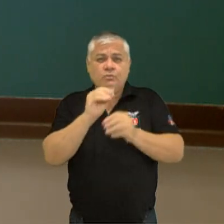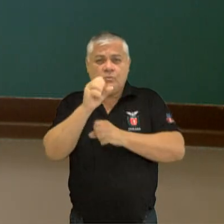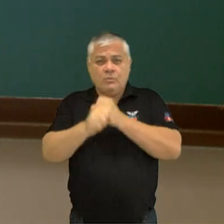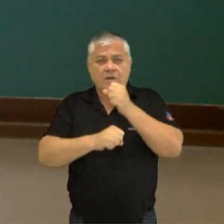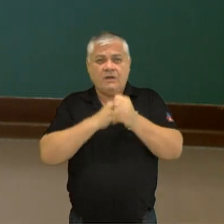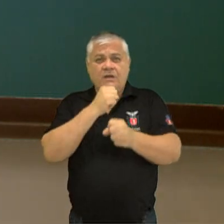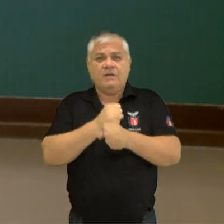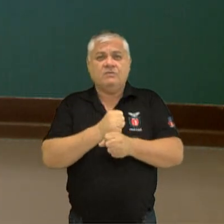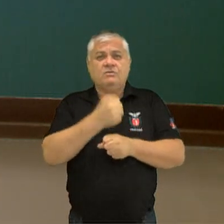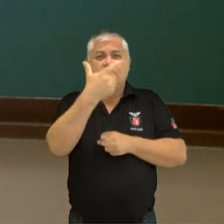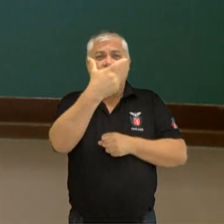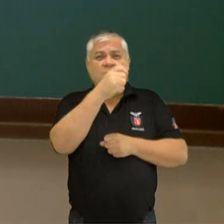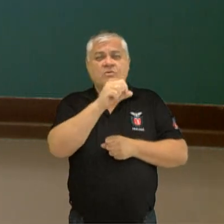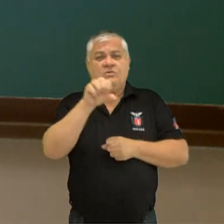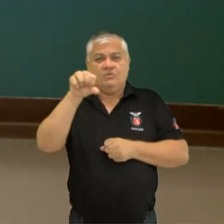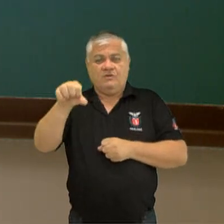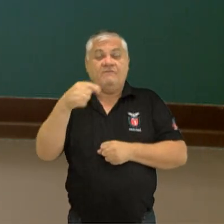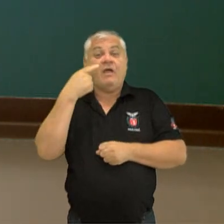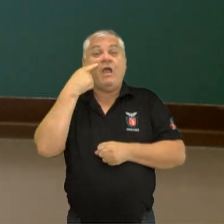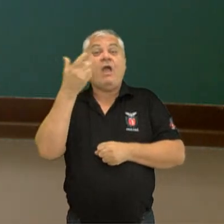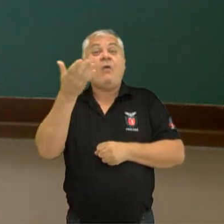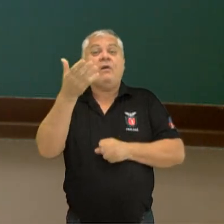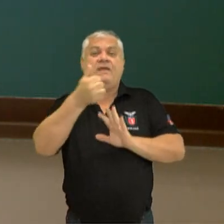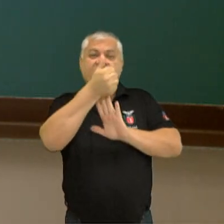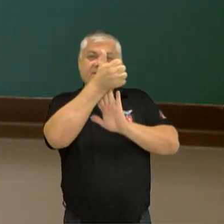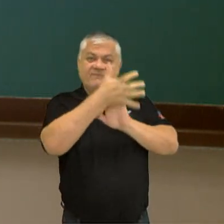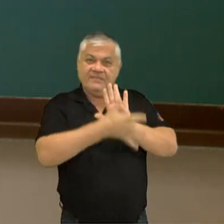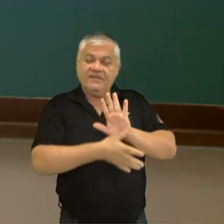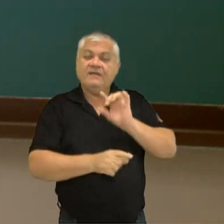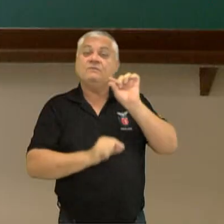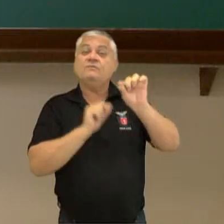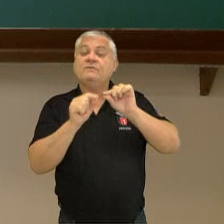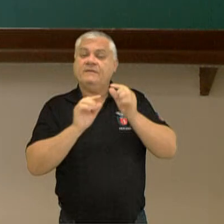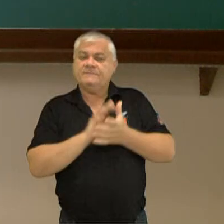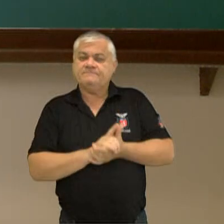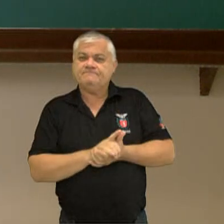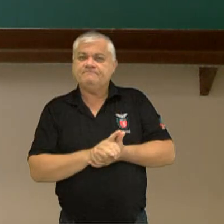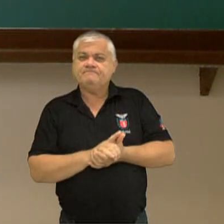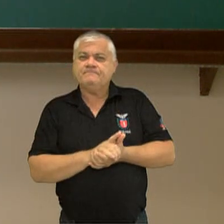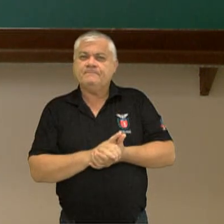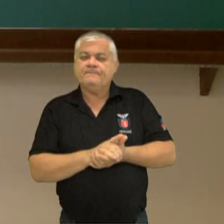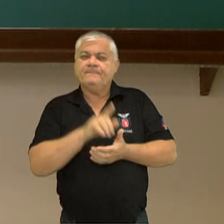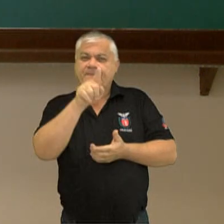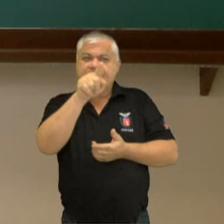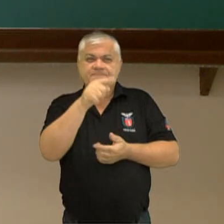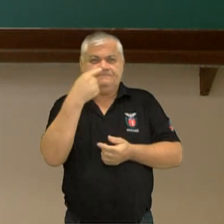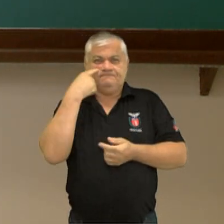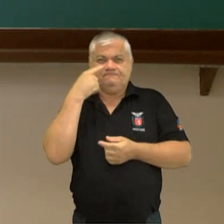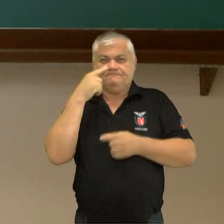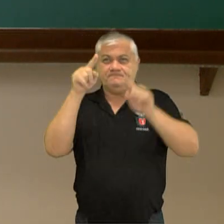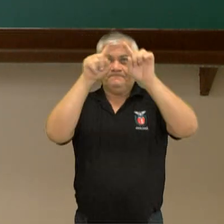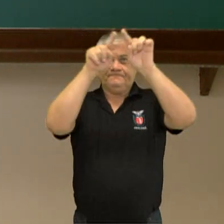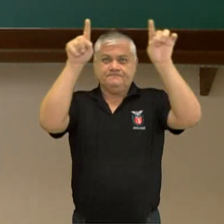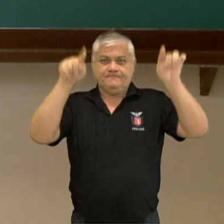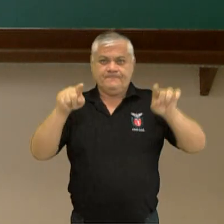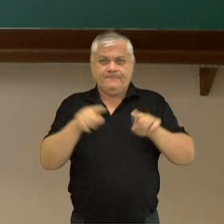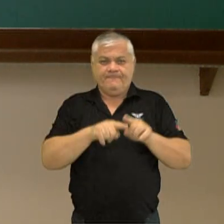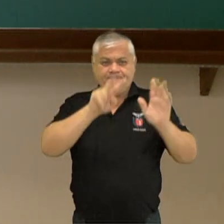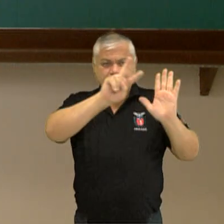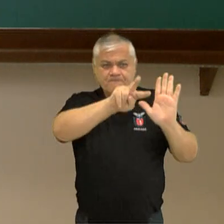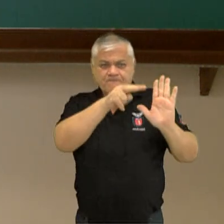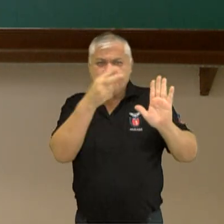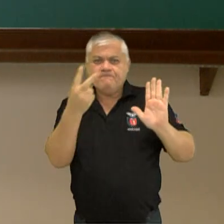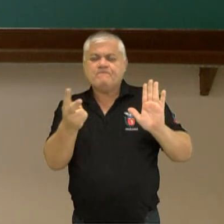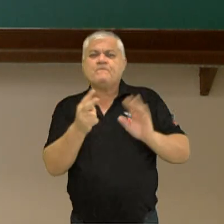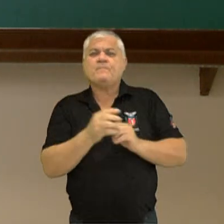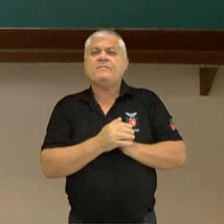2009. Então aqui eu trouxe uma atividade para vocês, que é que vocês façam a transformação da duração dos dias,